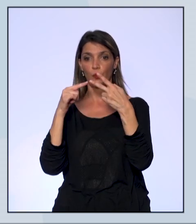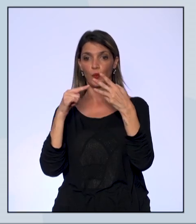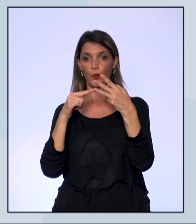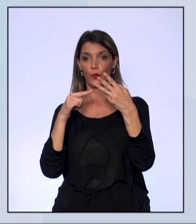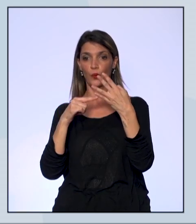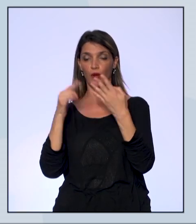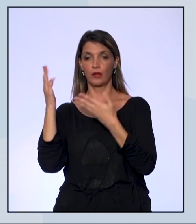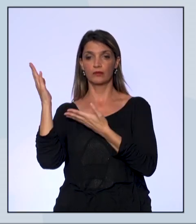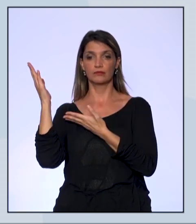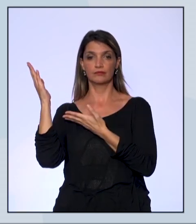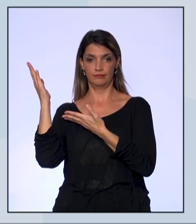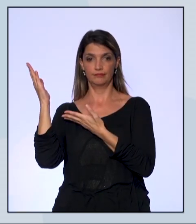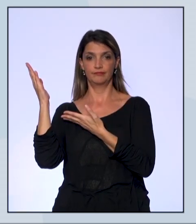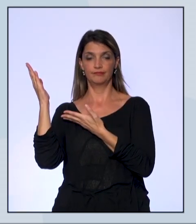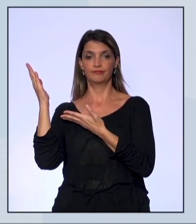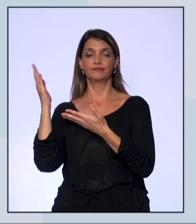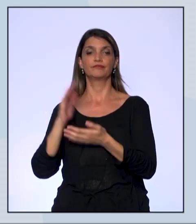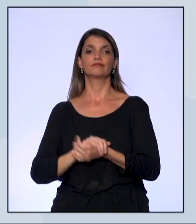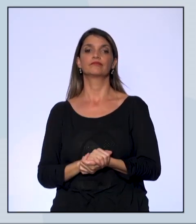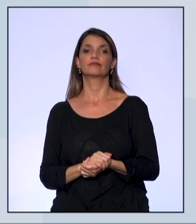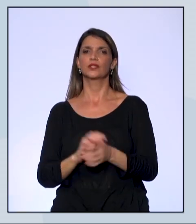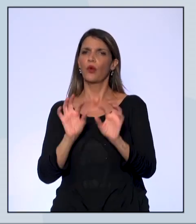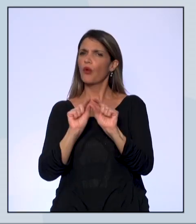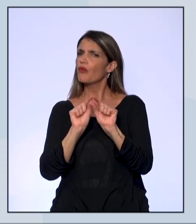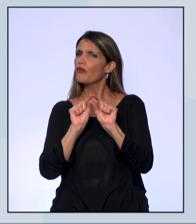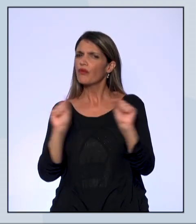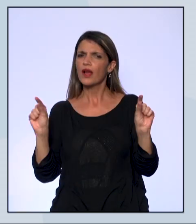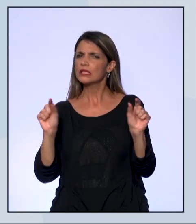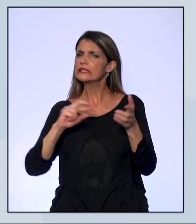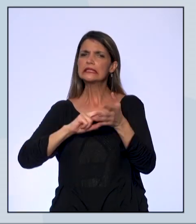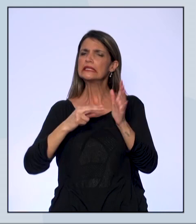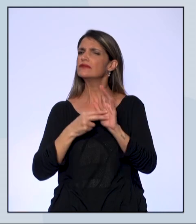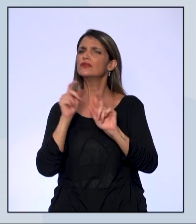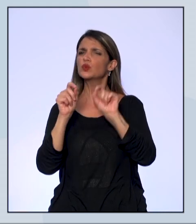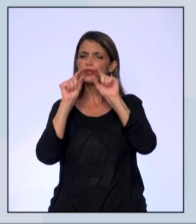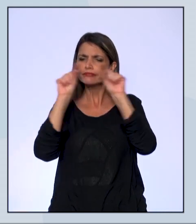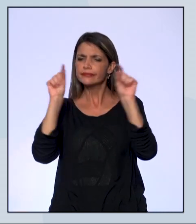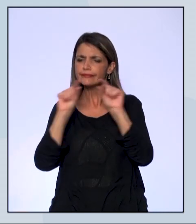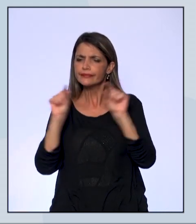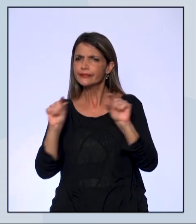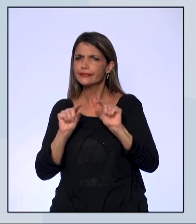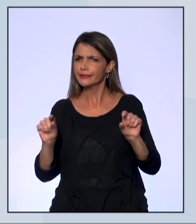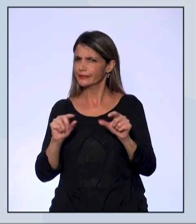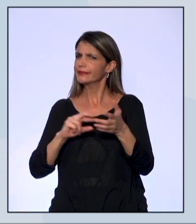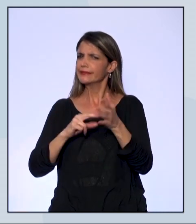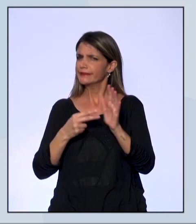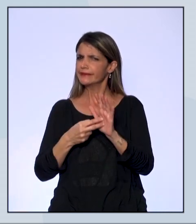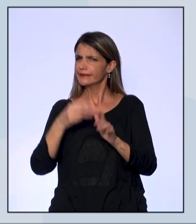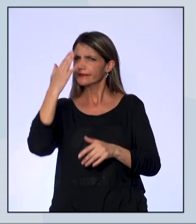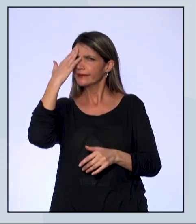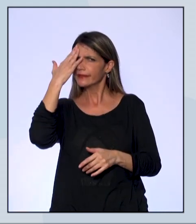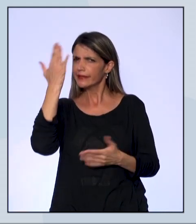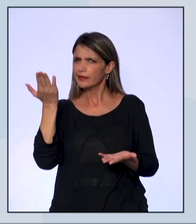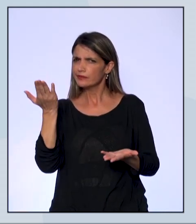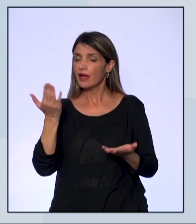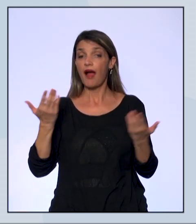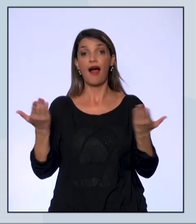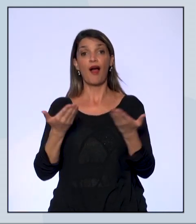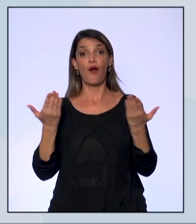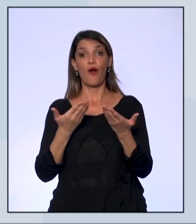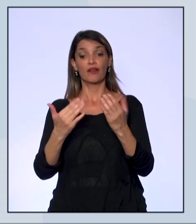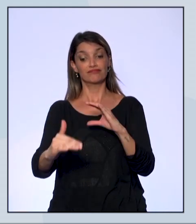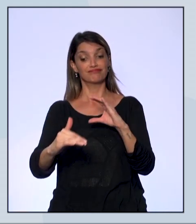por olho dente por dente e dormir com as galinhas você conhece o significado dessas expressões então agora no chat